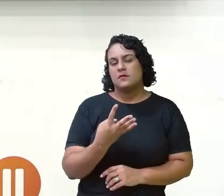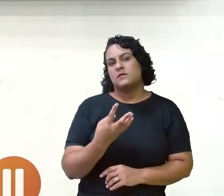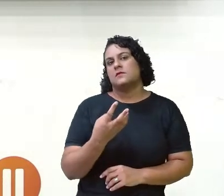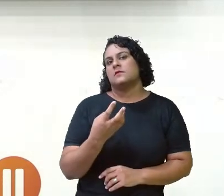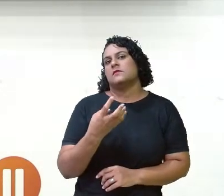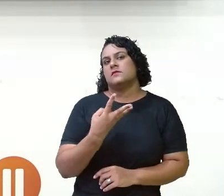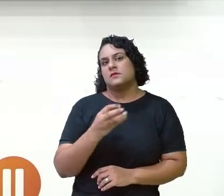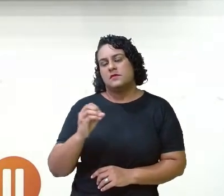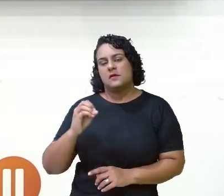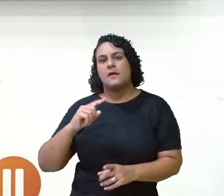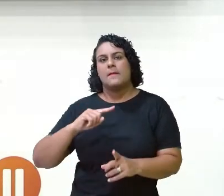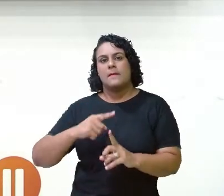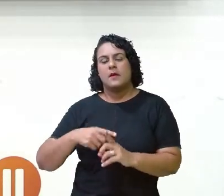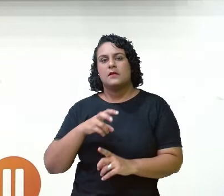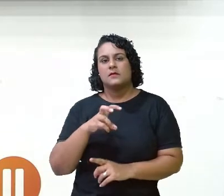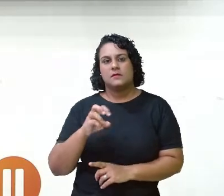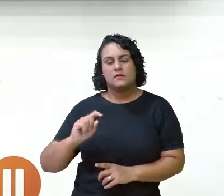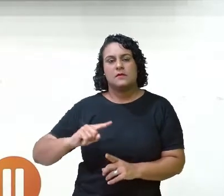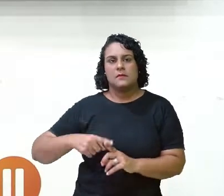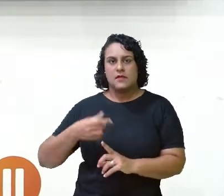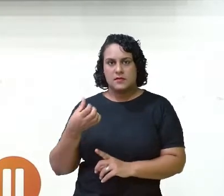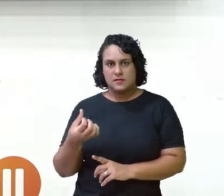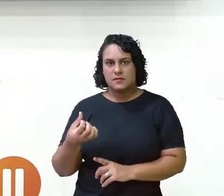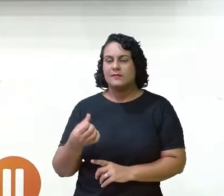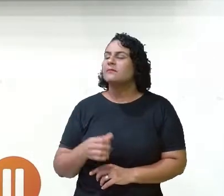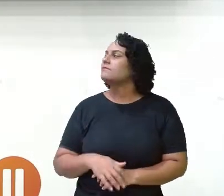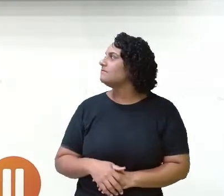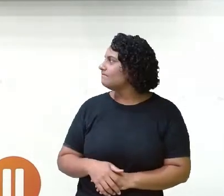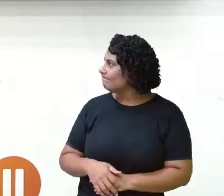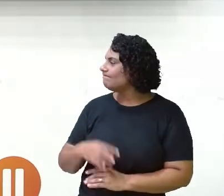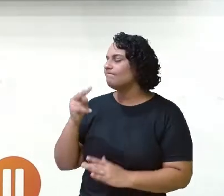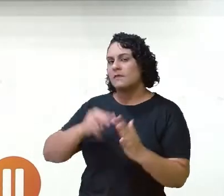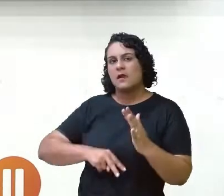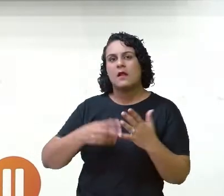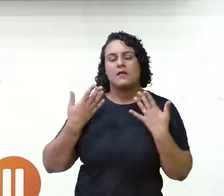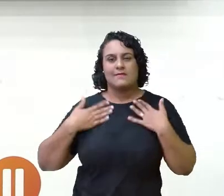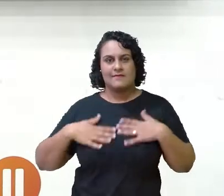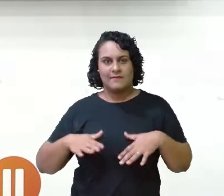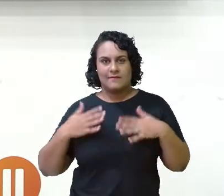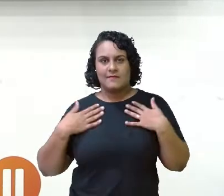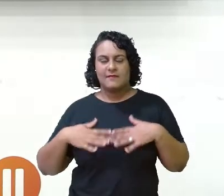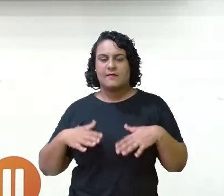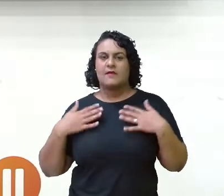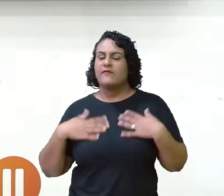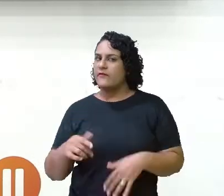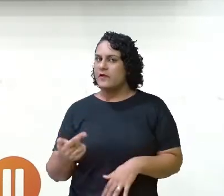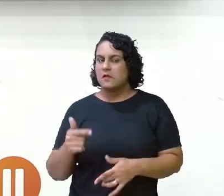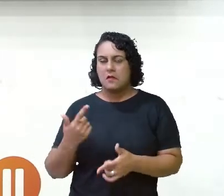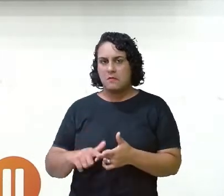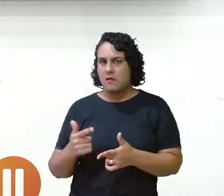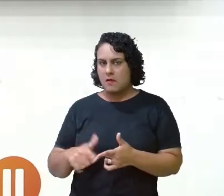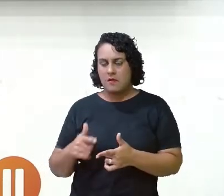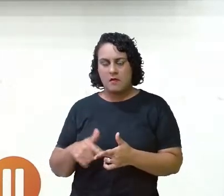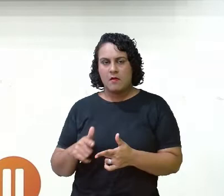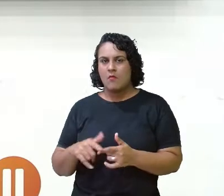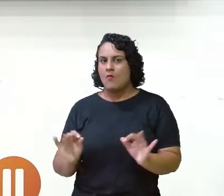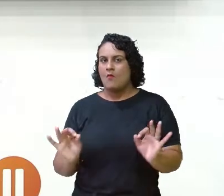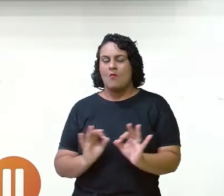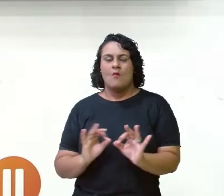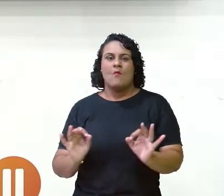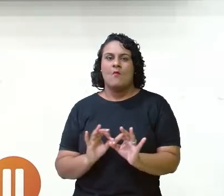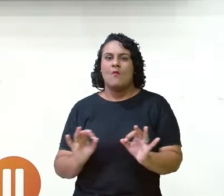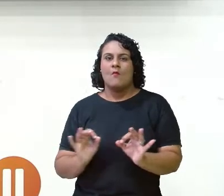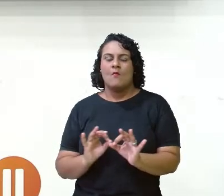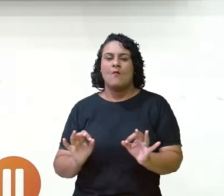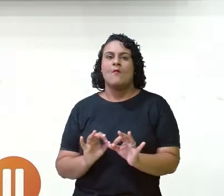123.456. Lê com calma, quinto ano. Lê tranquilo, que você não vai ter problema nenhum em